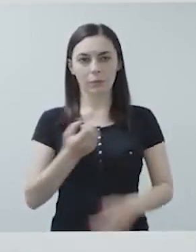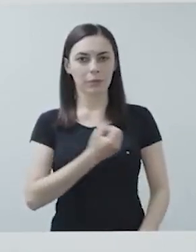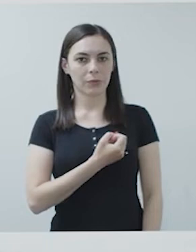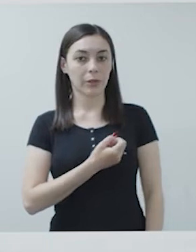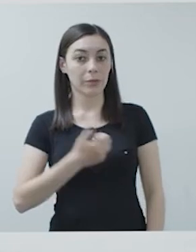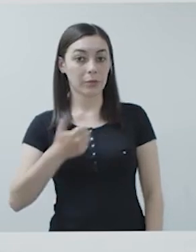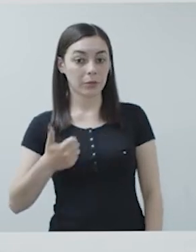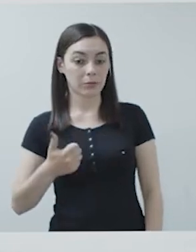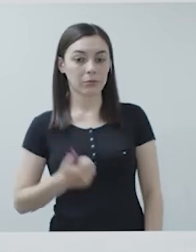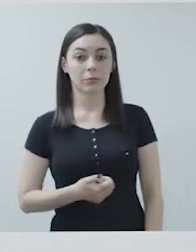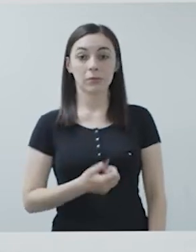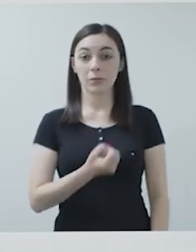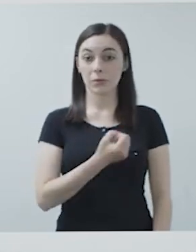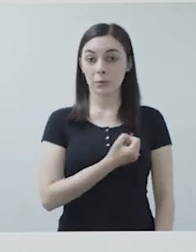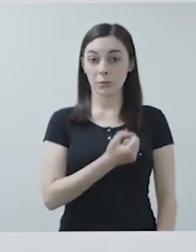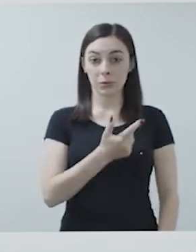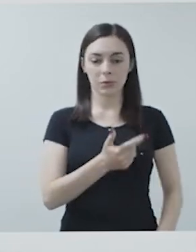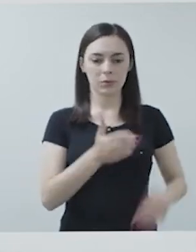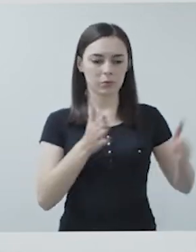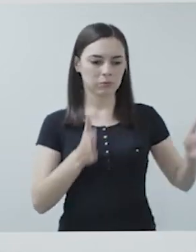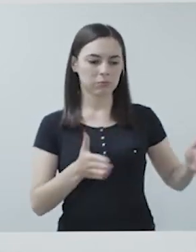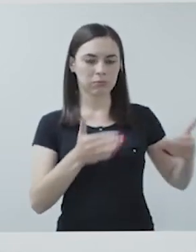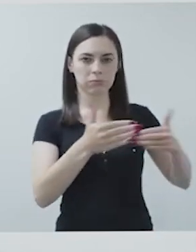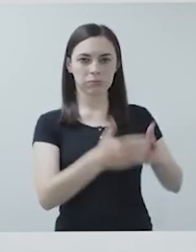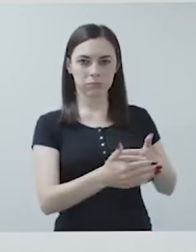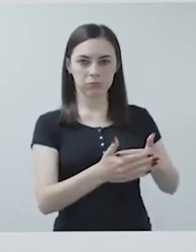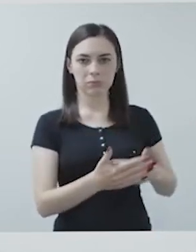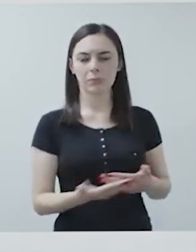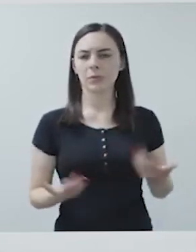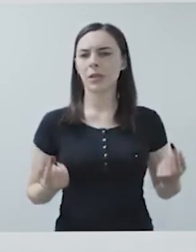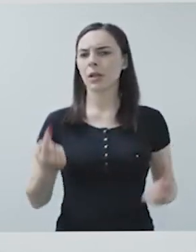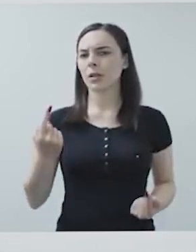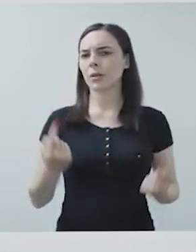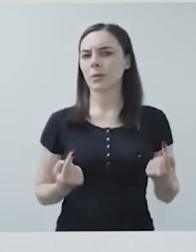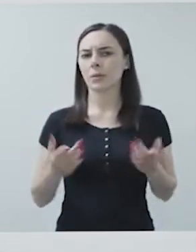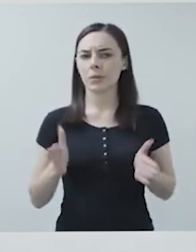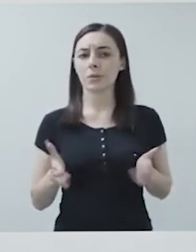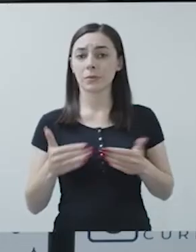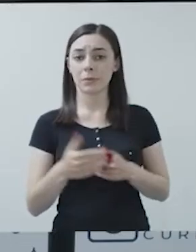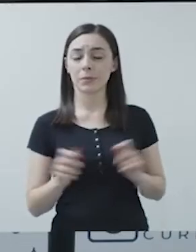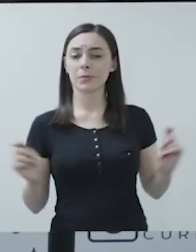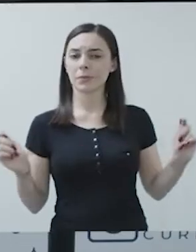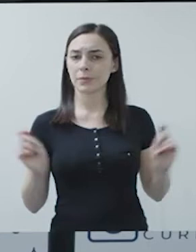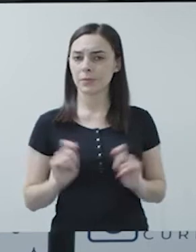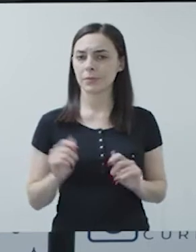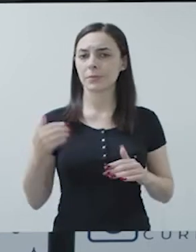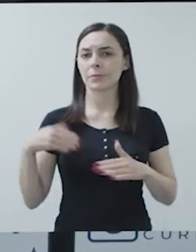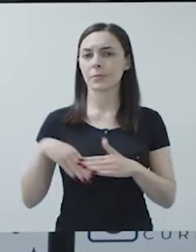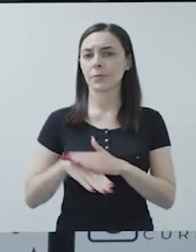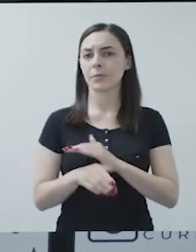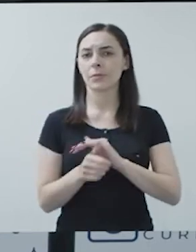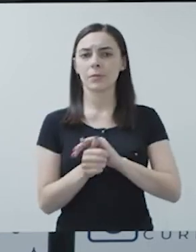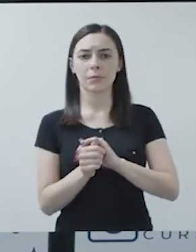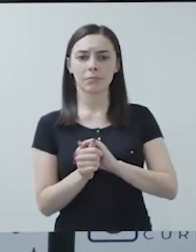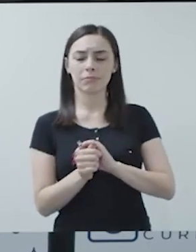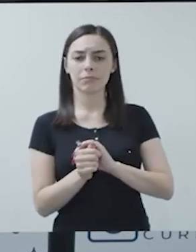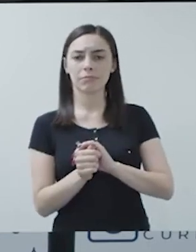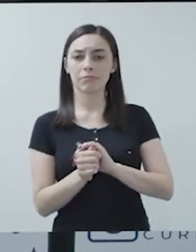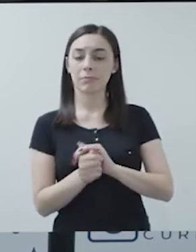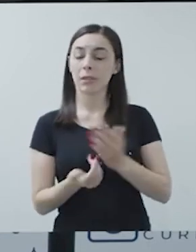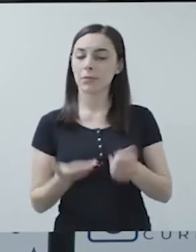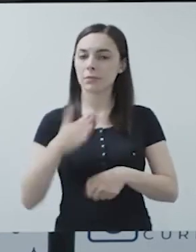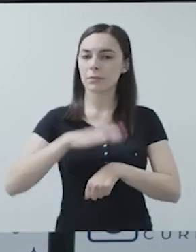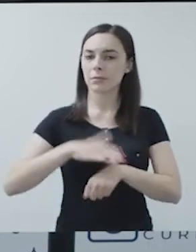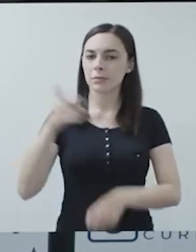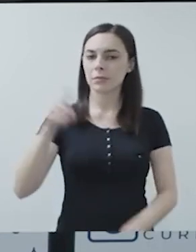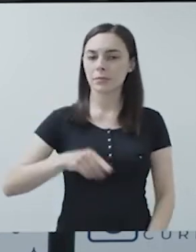E a caixa número 2, que é uma caixa grande. Em qual dessas caixas Ele vai guardar a sua tartaruga? Vou dar